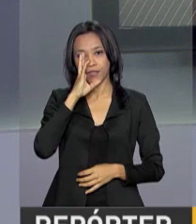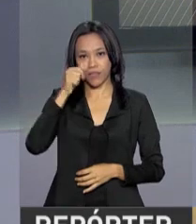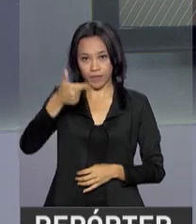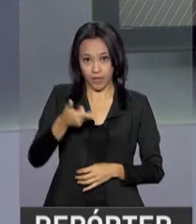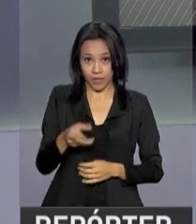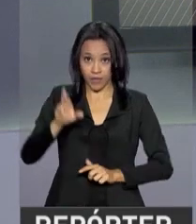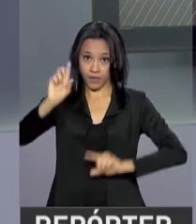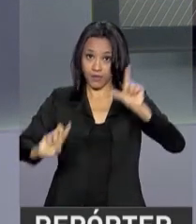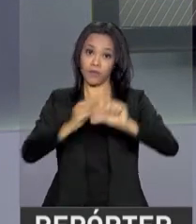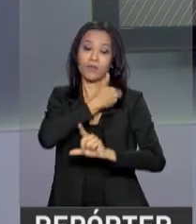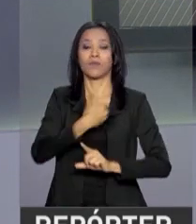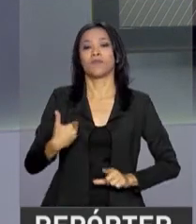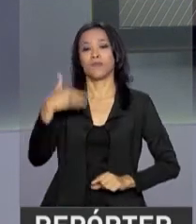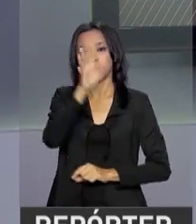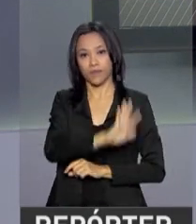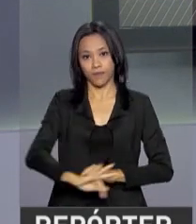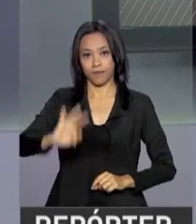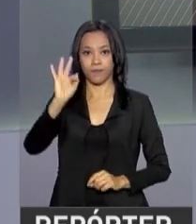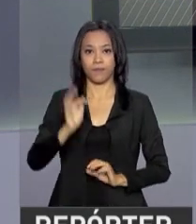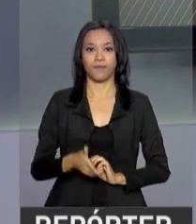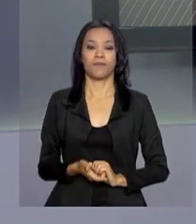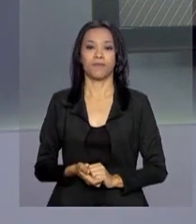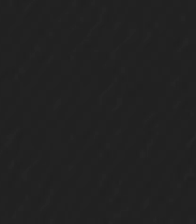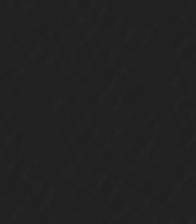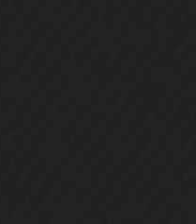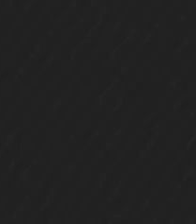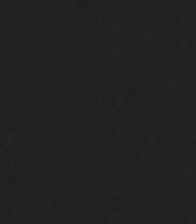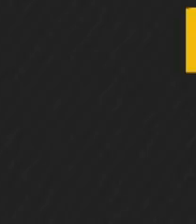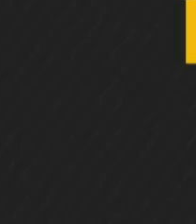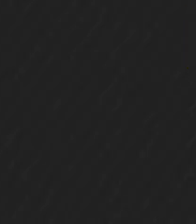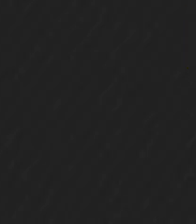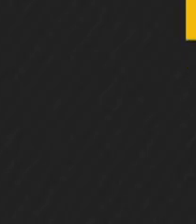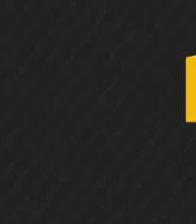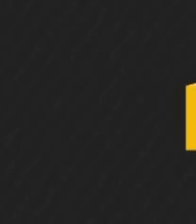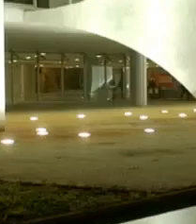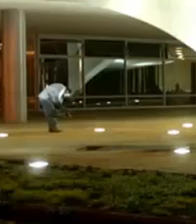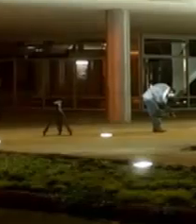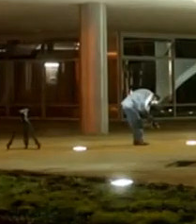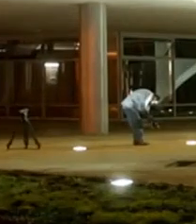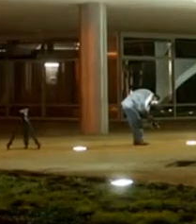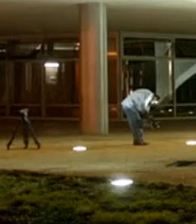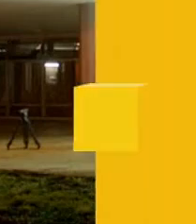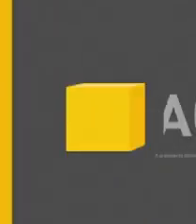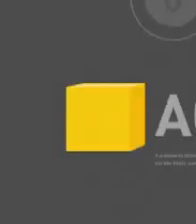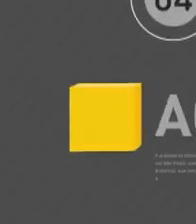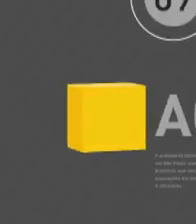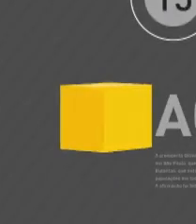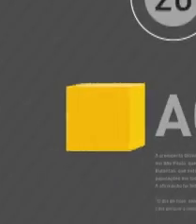gente na NBR, a TV do Governo Federal. Thank you.